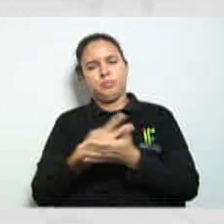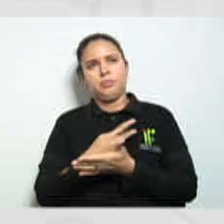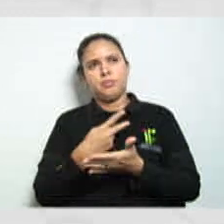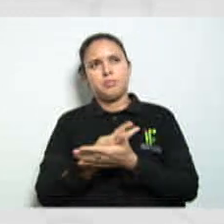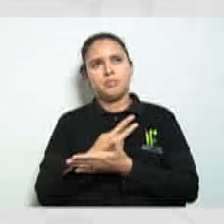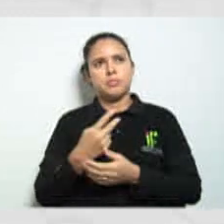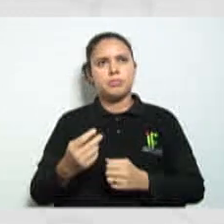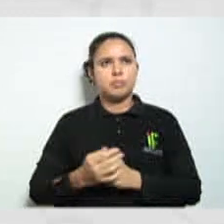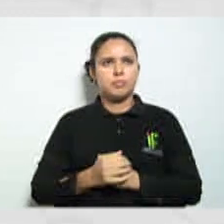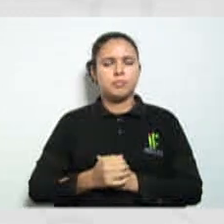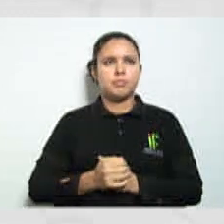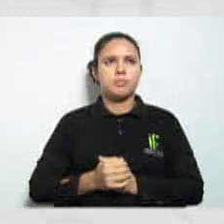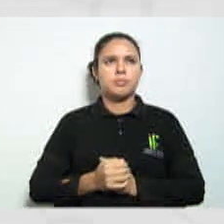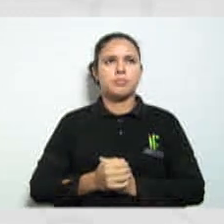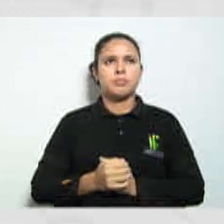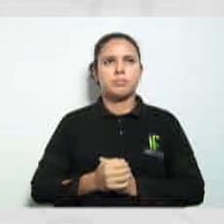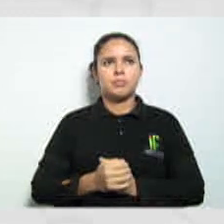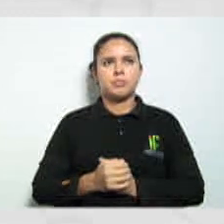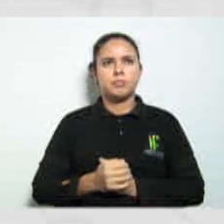errada. Vamos voltar lá.